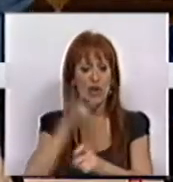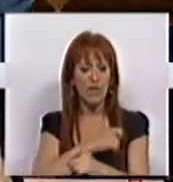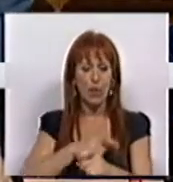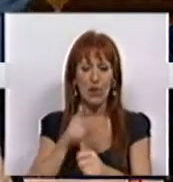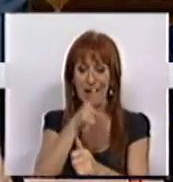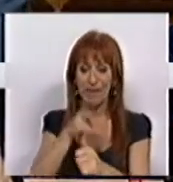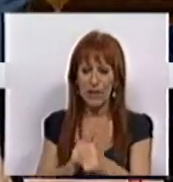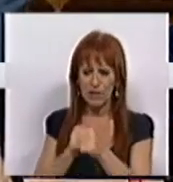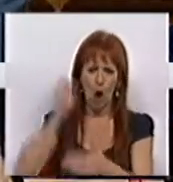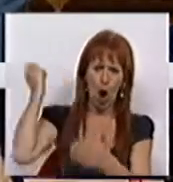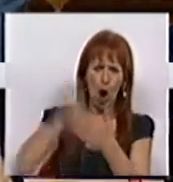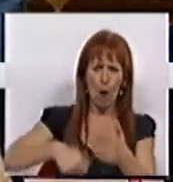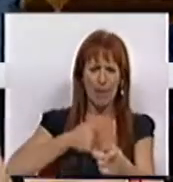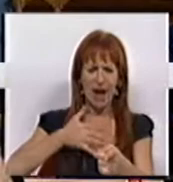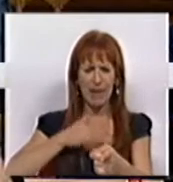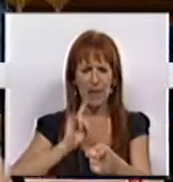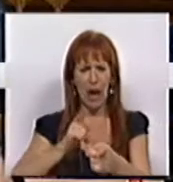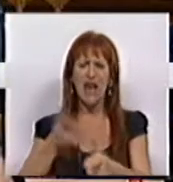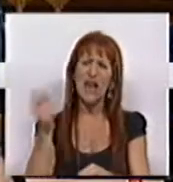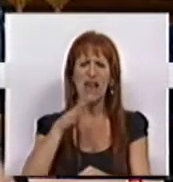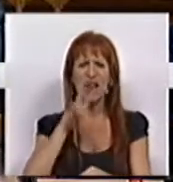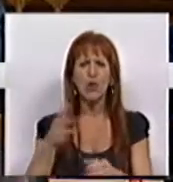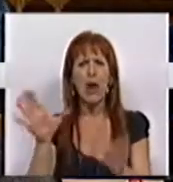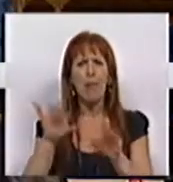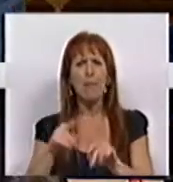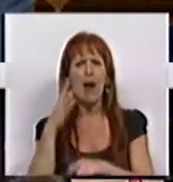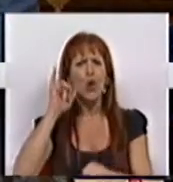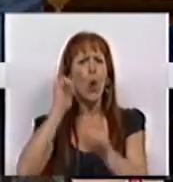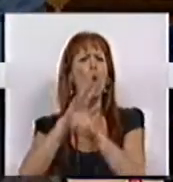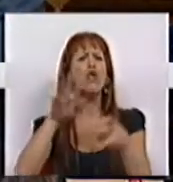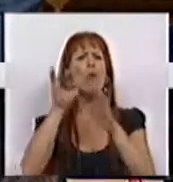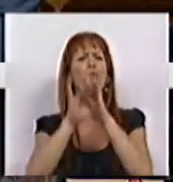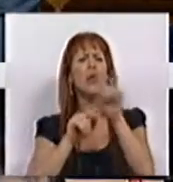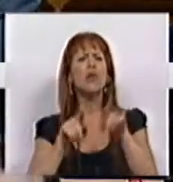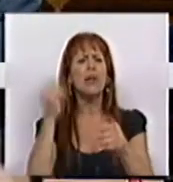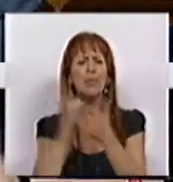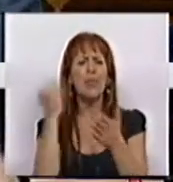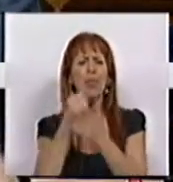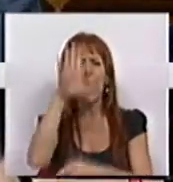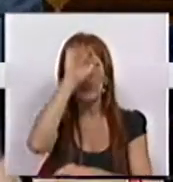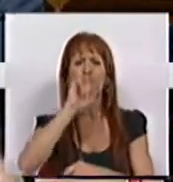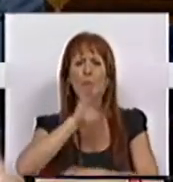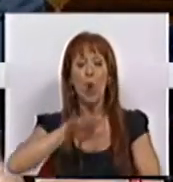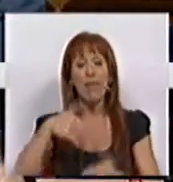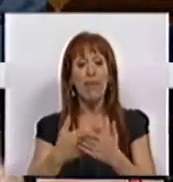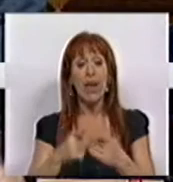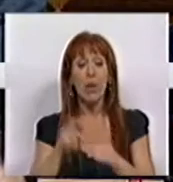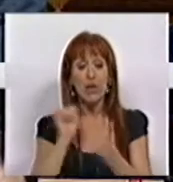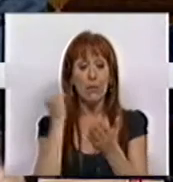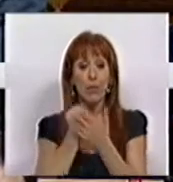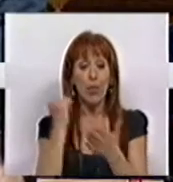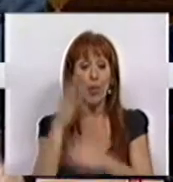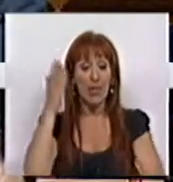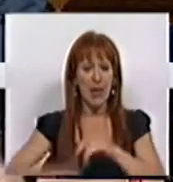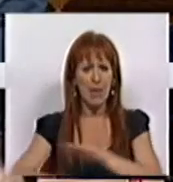e aplica coimas nas empresas. E ainda dizem que há aí mais outros programas certificados pelo Governo que podem deixar de ter certificação